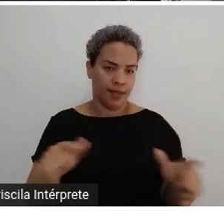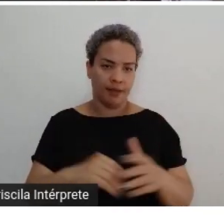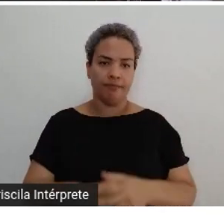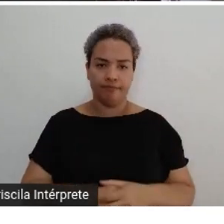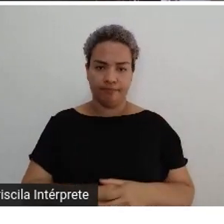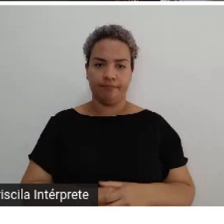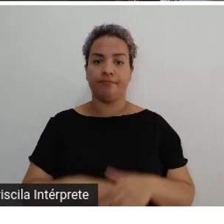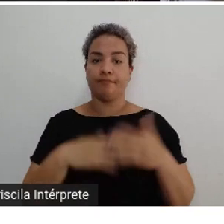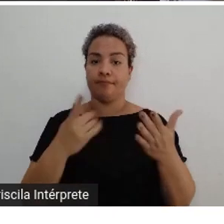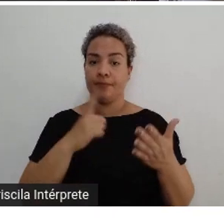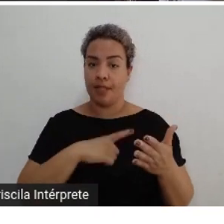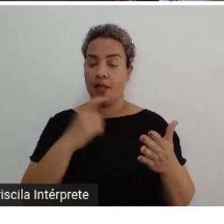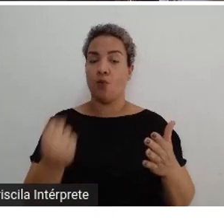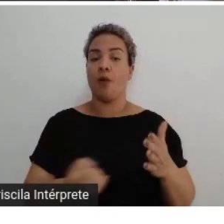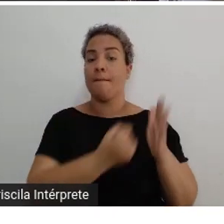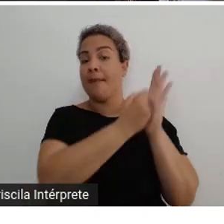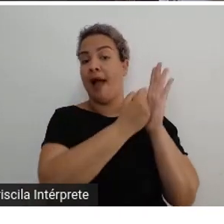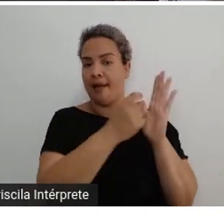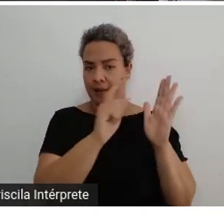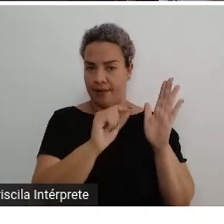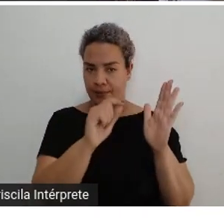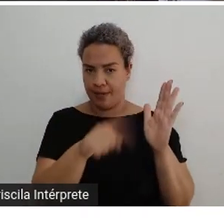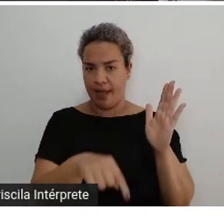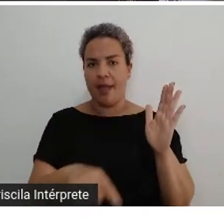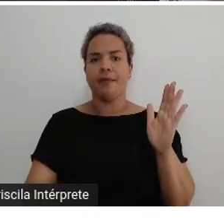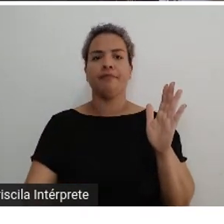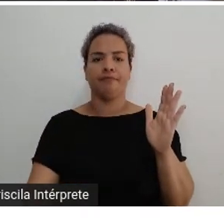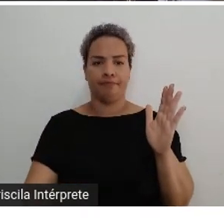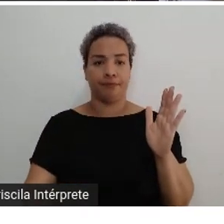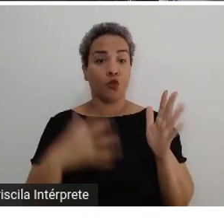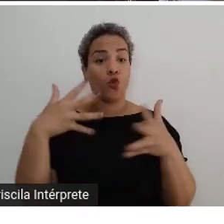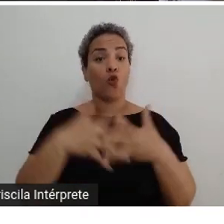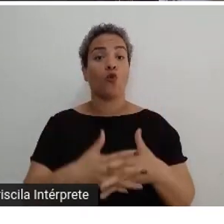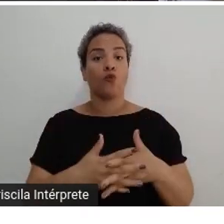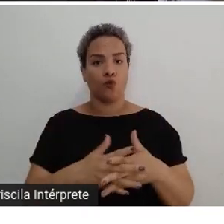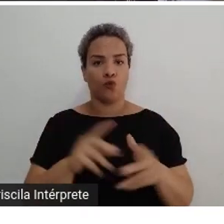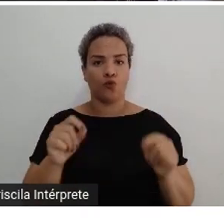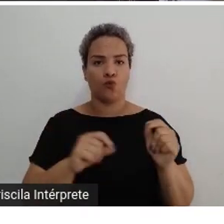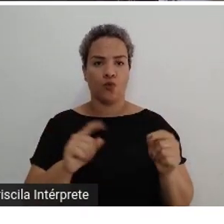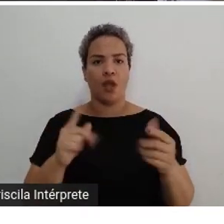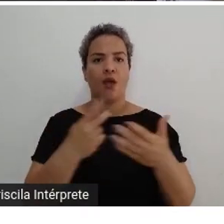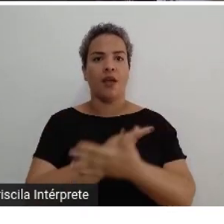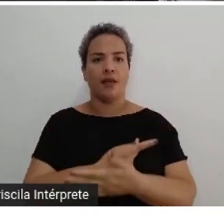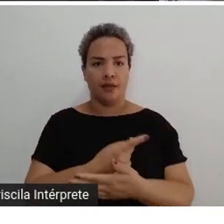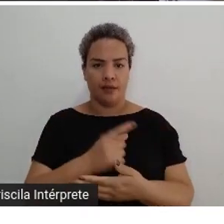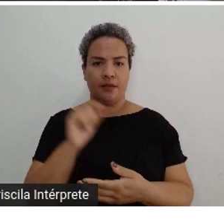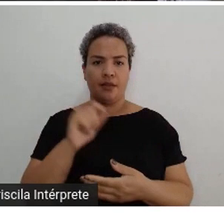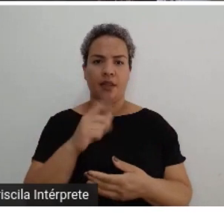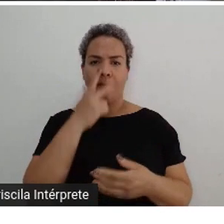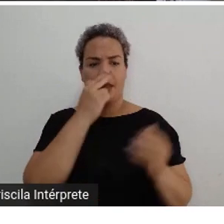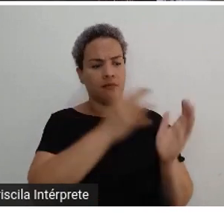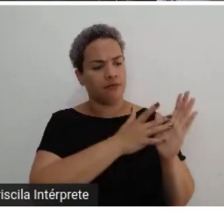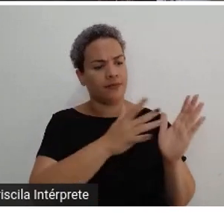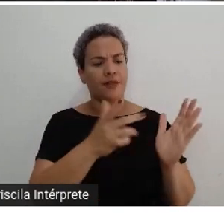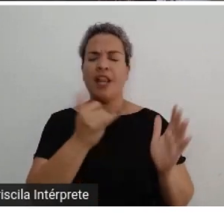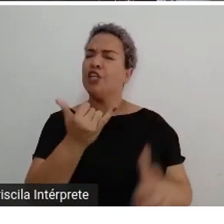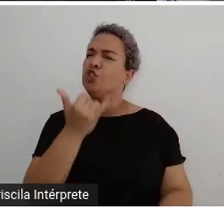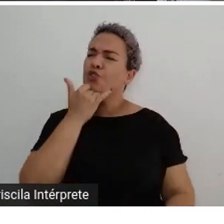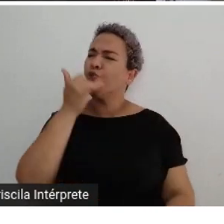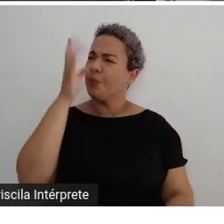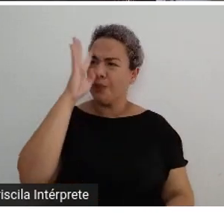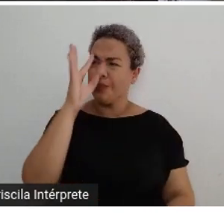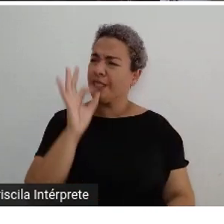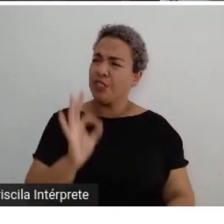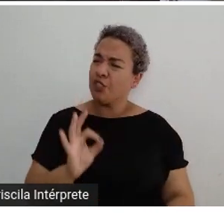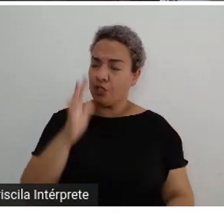uma marcação. Então, digamos que aqui seja um ponto de confusion trigger. Eu vou carimbar. Todo mundo que passar por aqui que eu falar, ah, desculpa, eu não entendi, vai